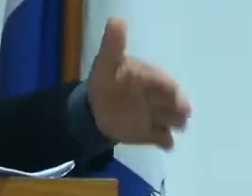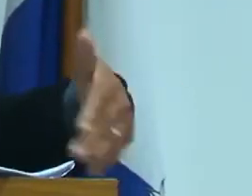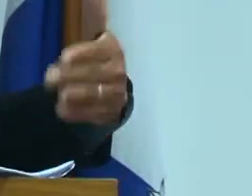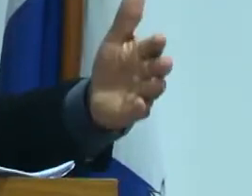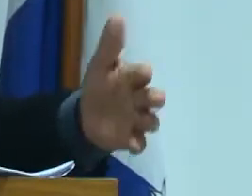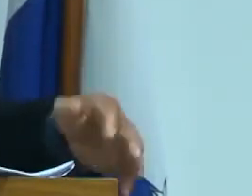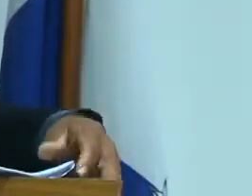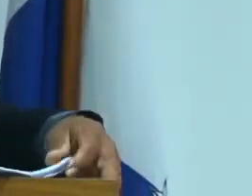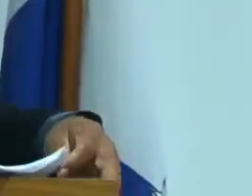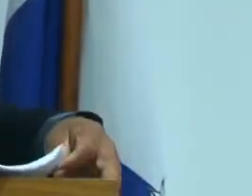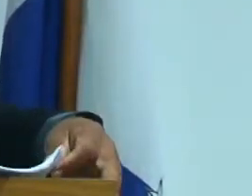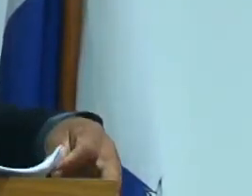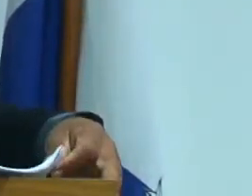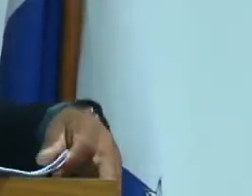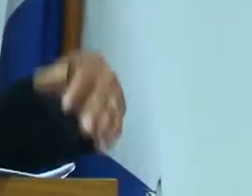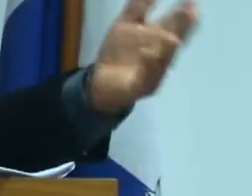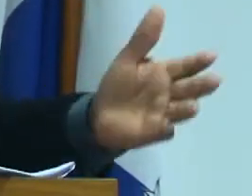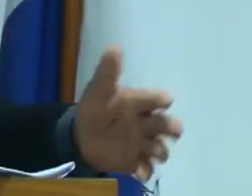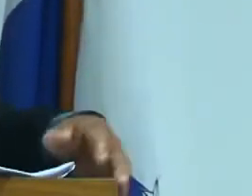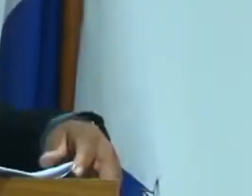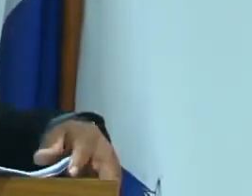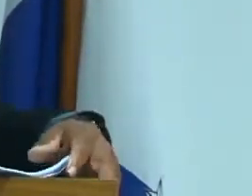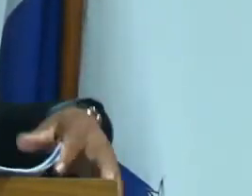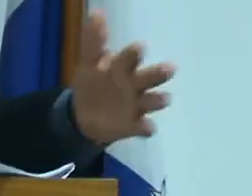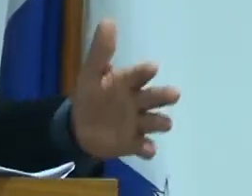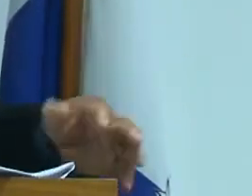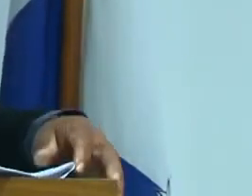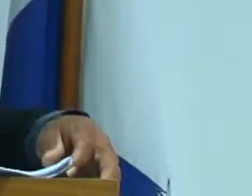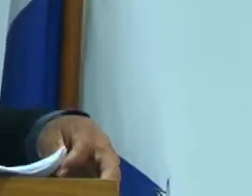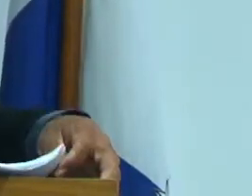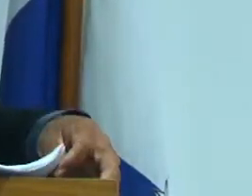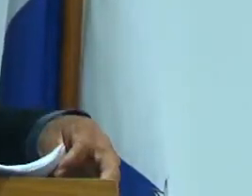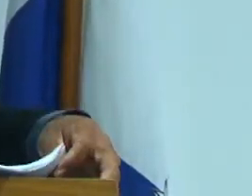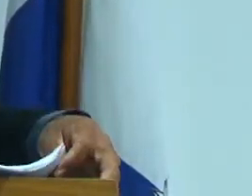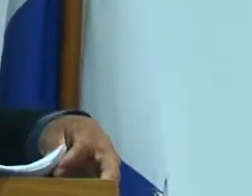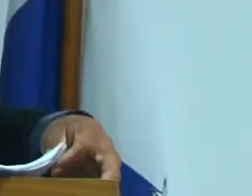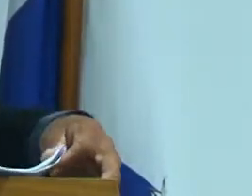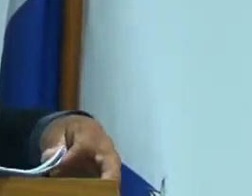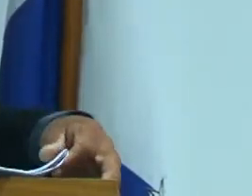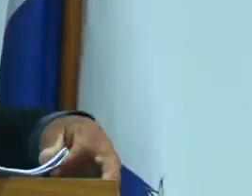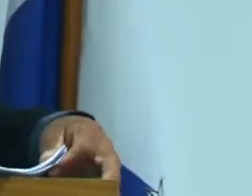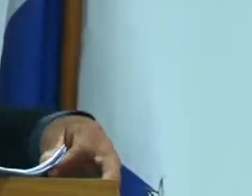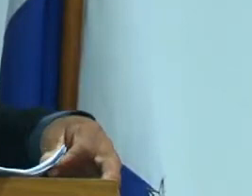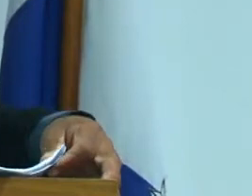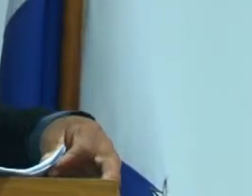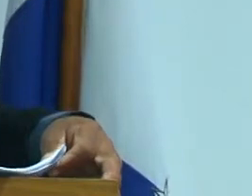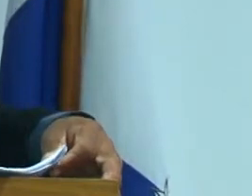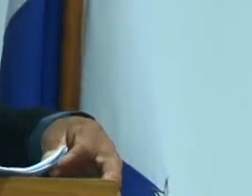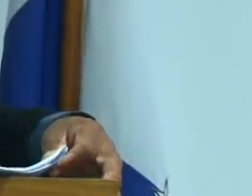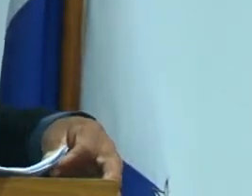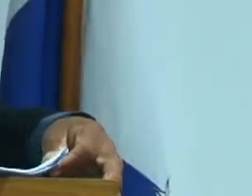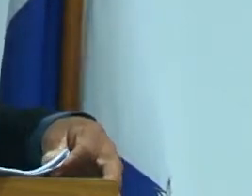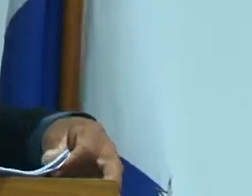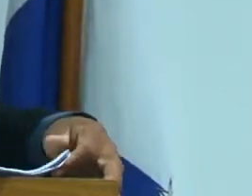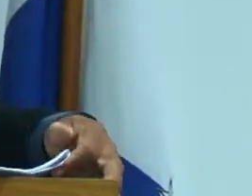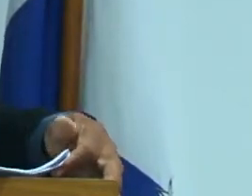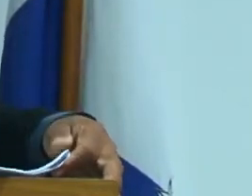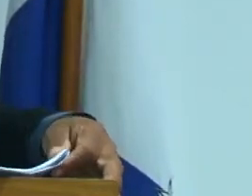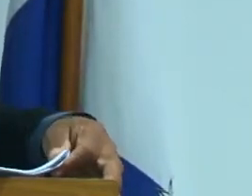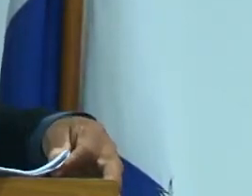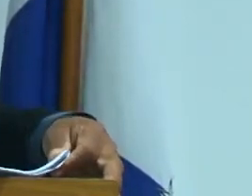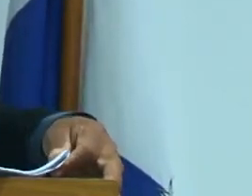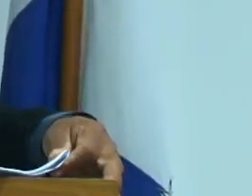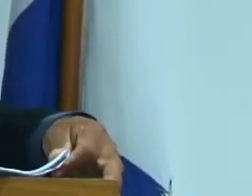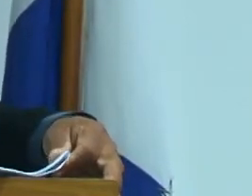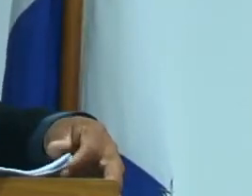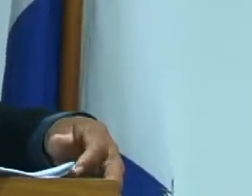os futuros prefeito, presidente, né, engenheiro, professores, e eles precisam ser acompanhados de uma